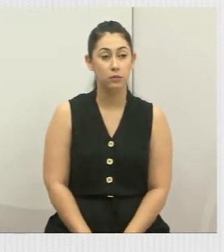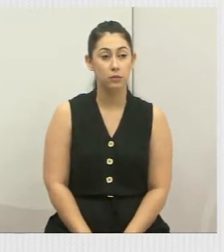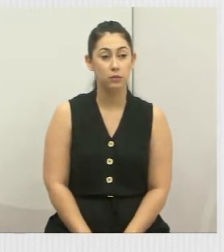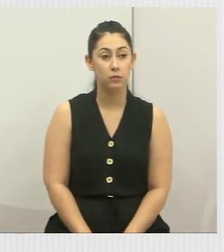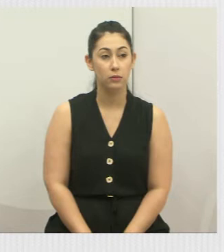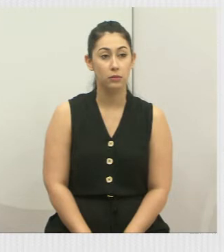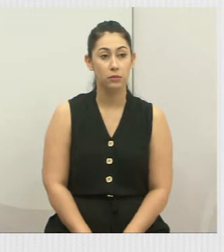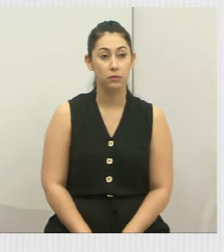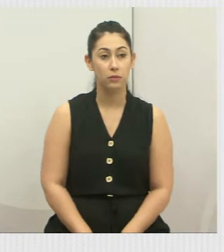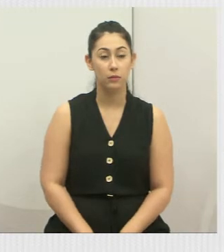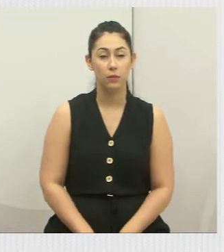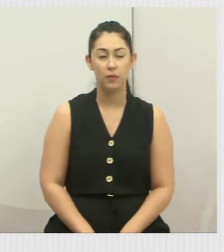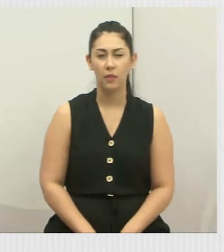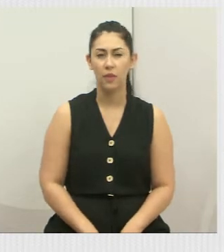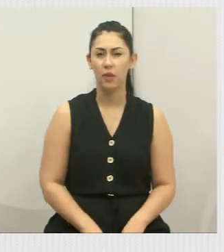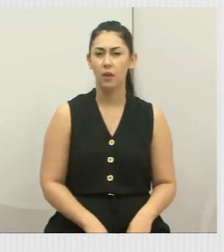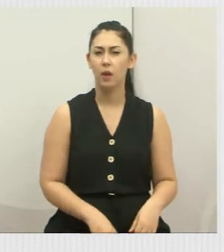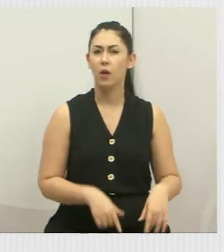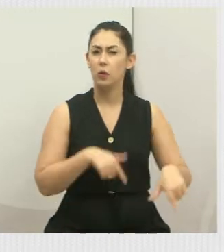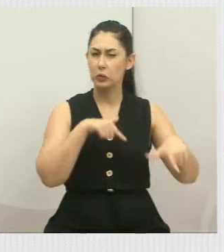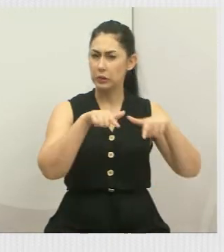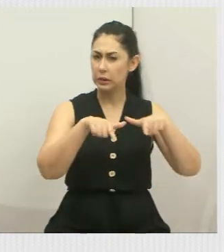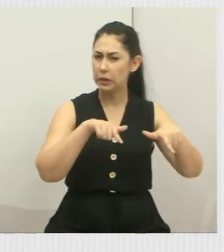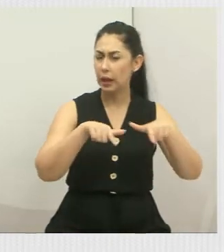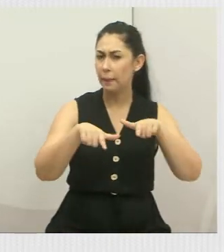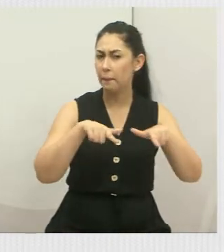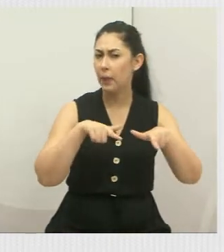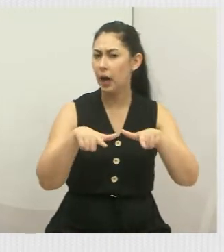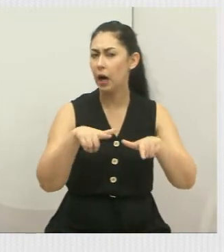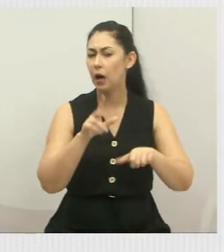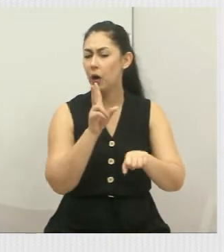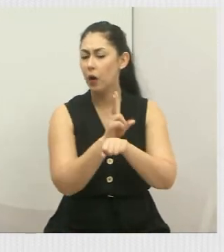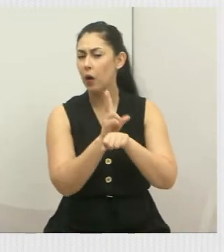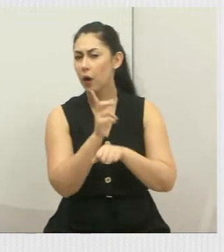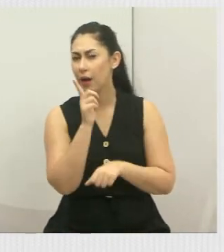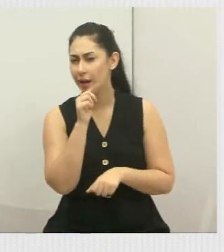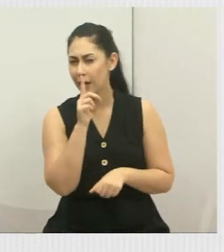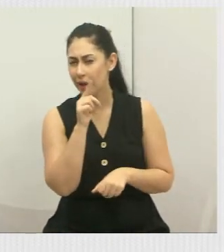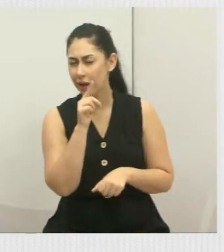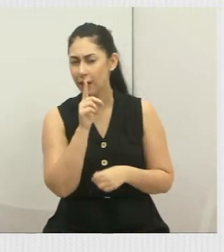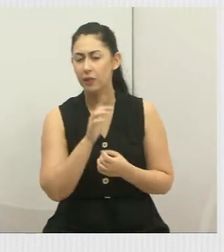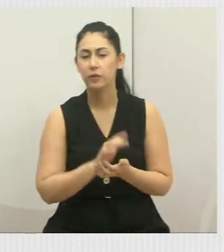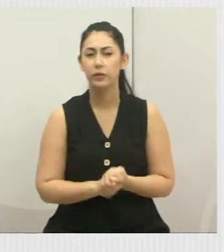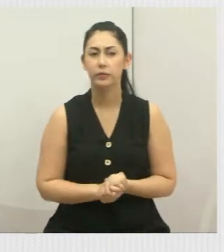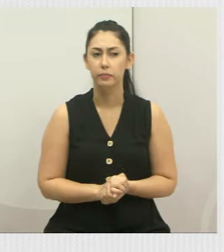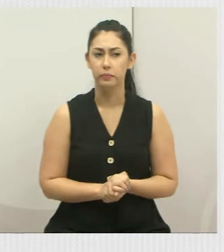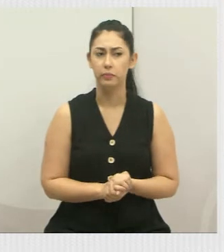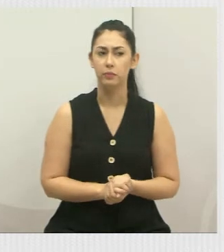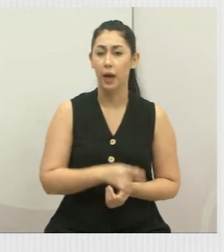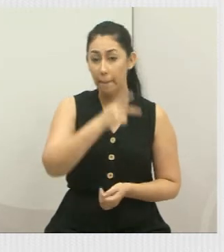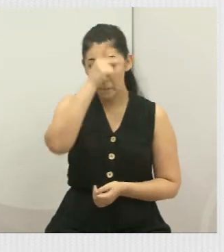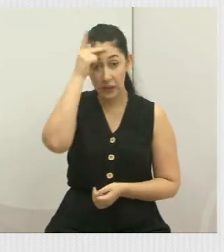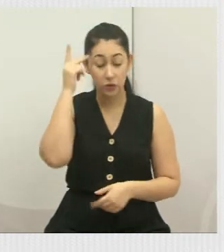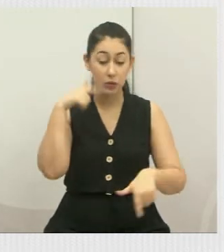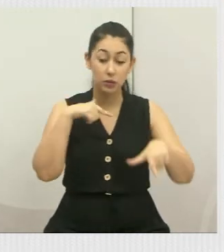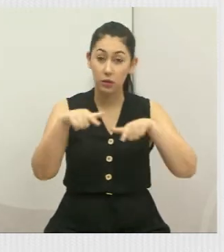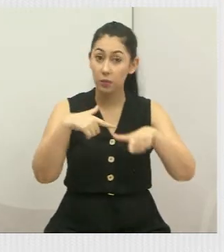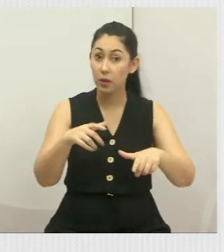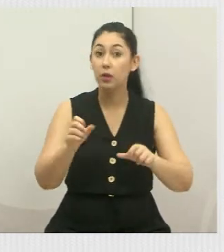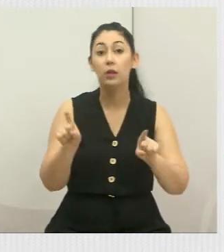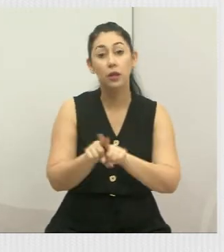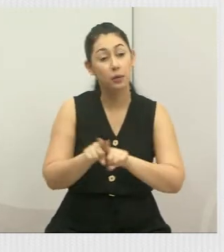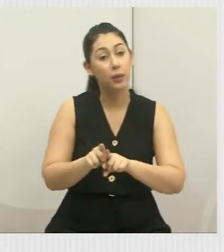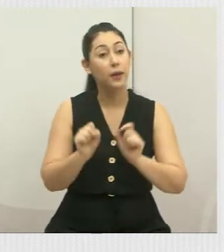Os sistemas de saneamento, os detentores do sistema de saneamento, aqueles que estão prestando o serviço, eles podem contar também